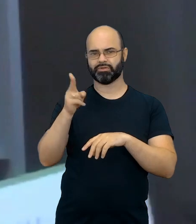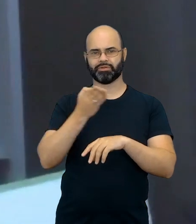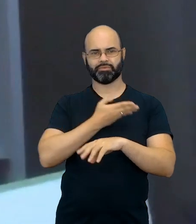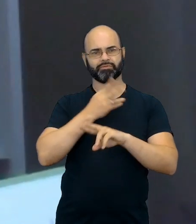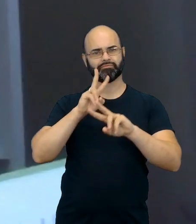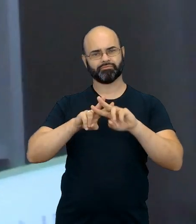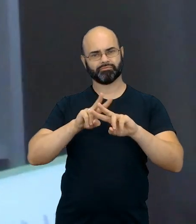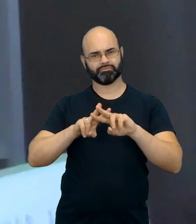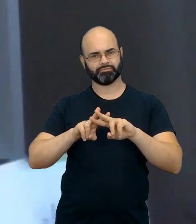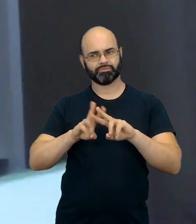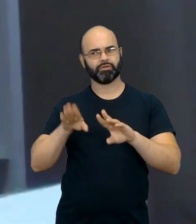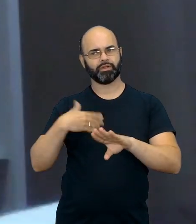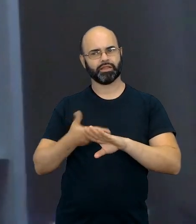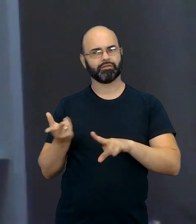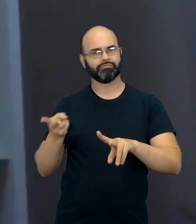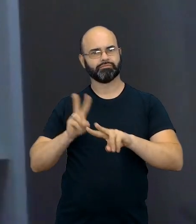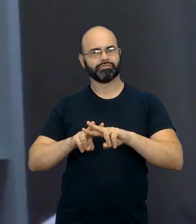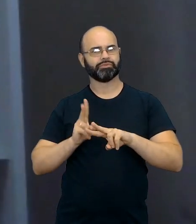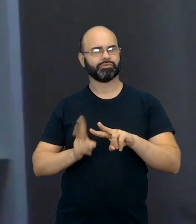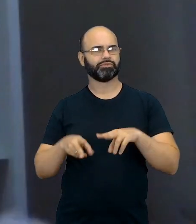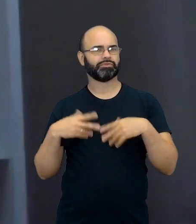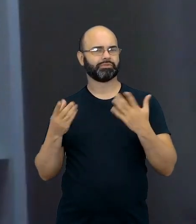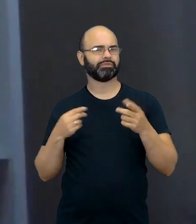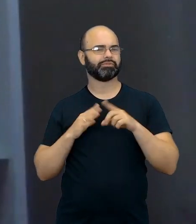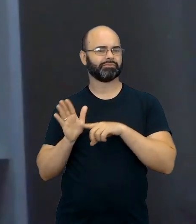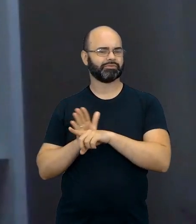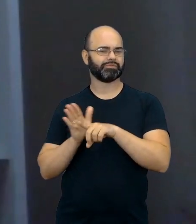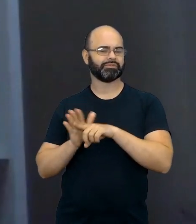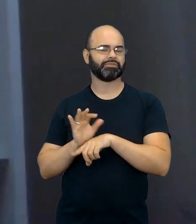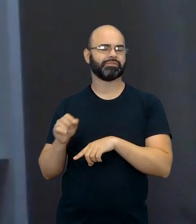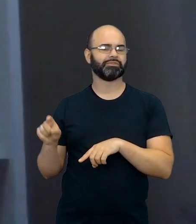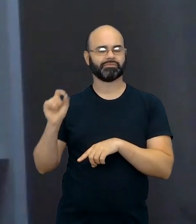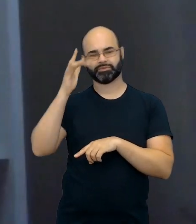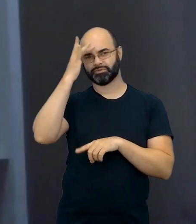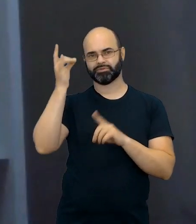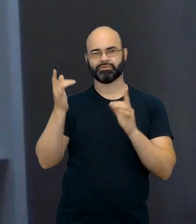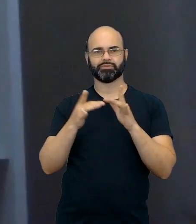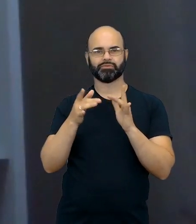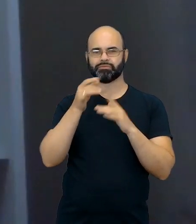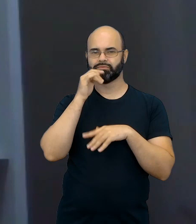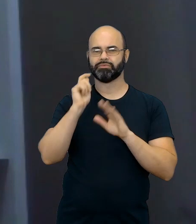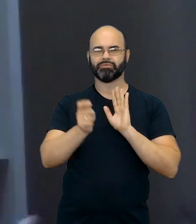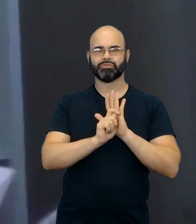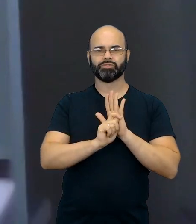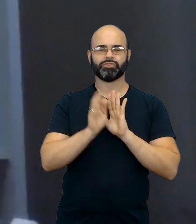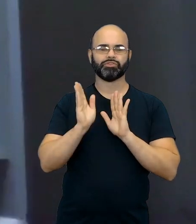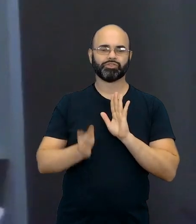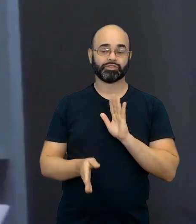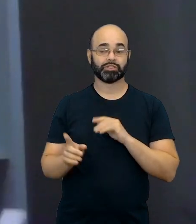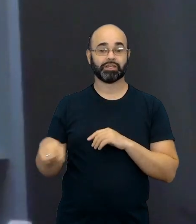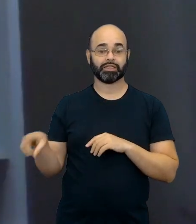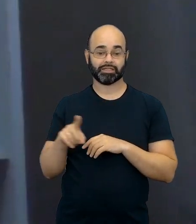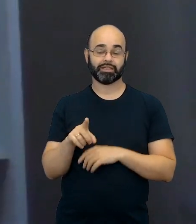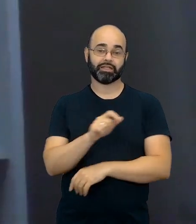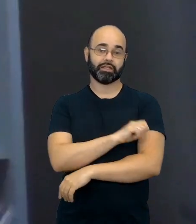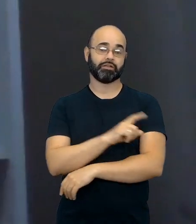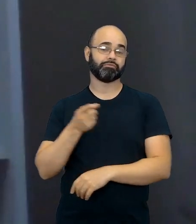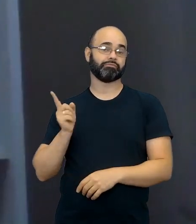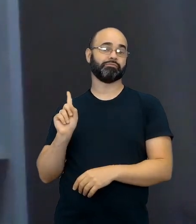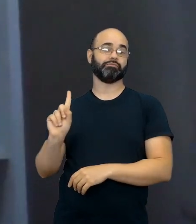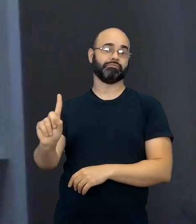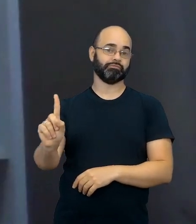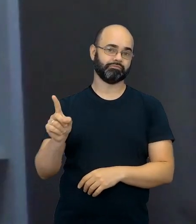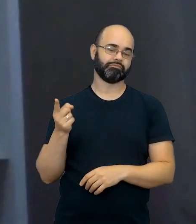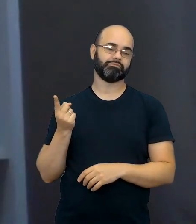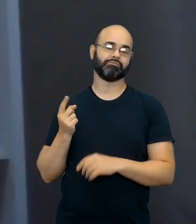num reformatório, e vai colocando, quem é que já teve contato com drogas, quem aqui, e aí os estudantes têm que ir para frente ou voltar quando